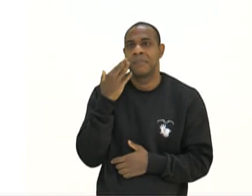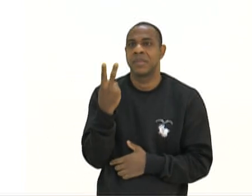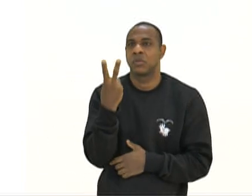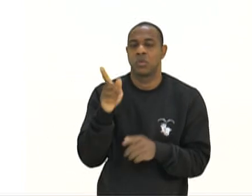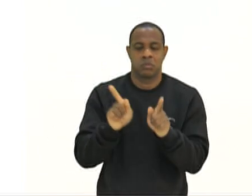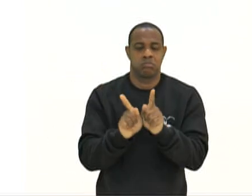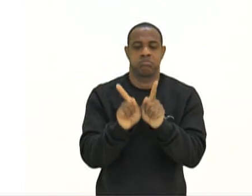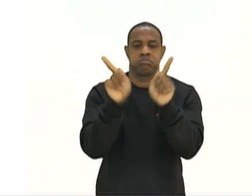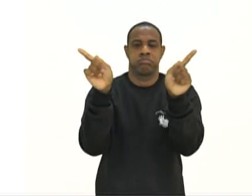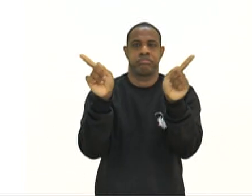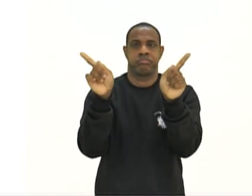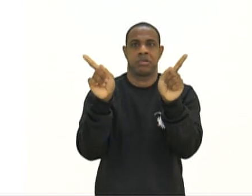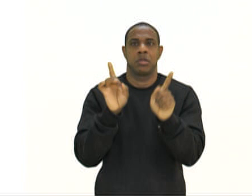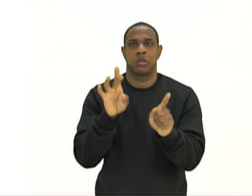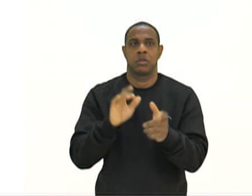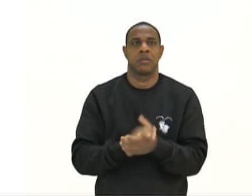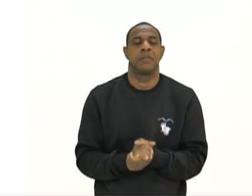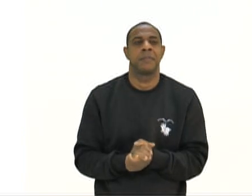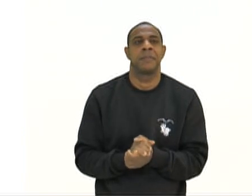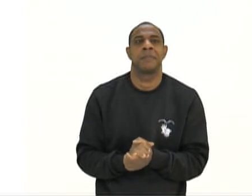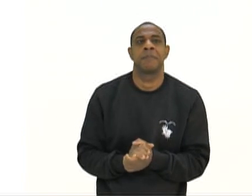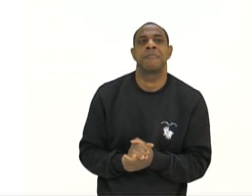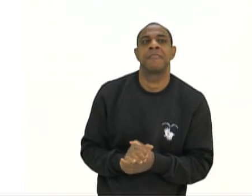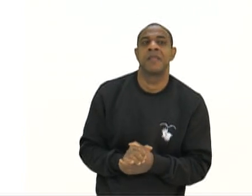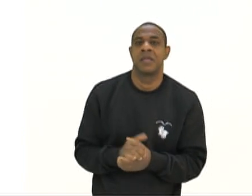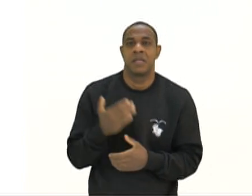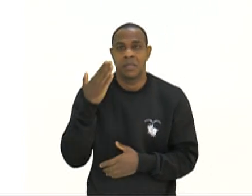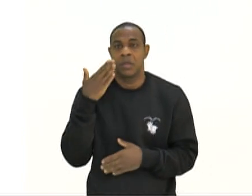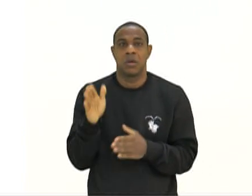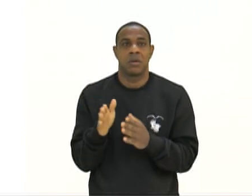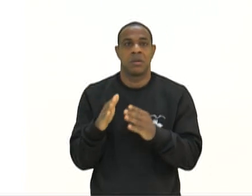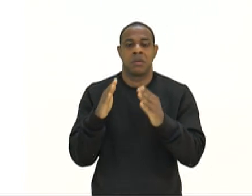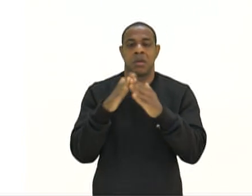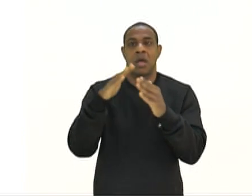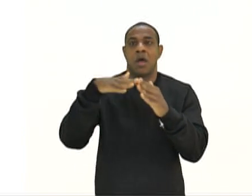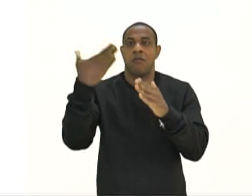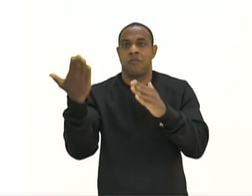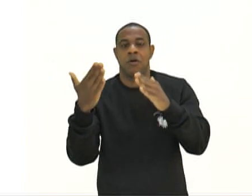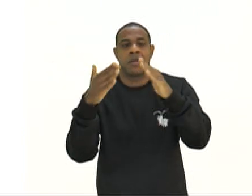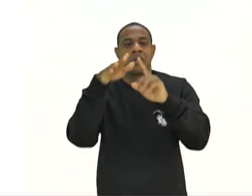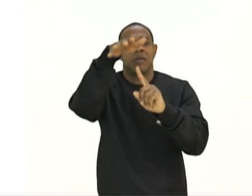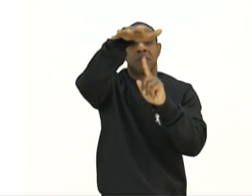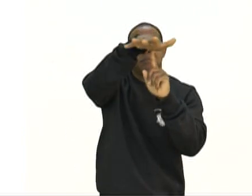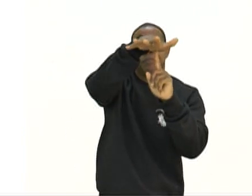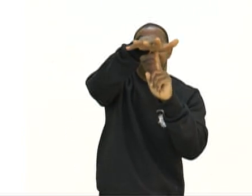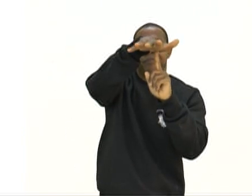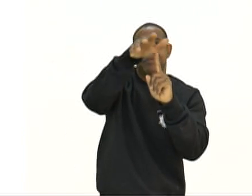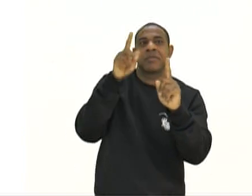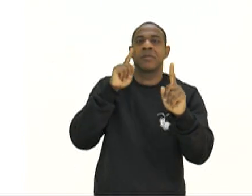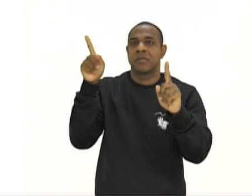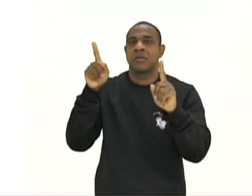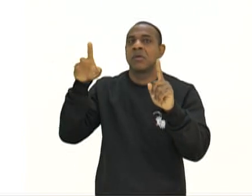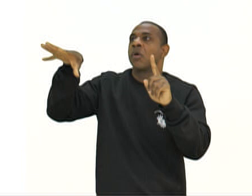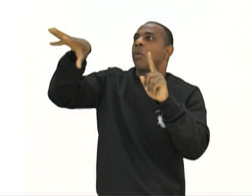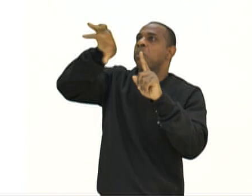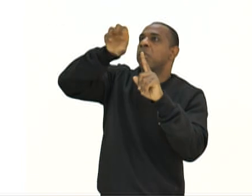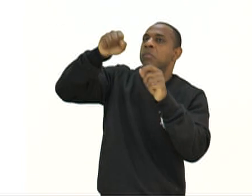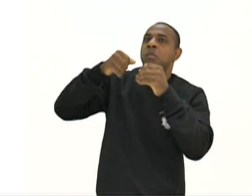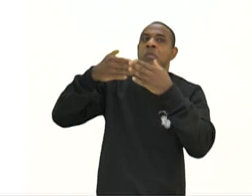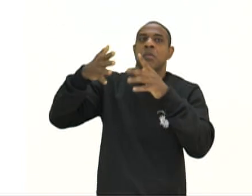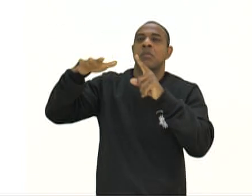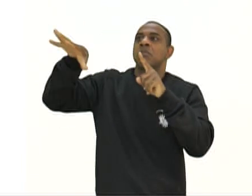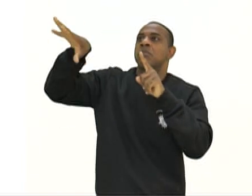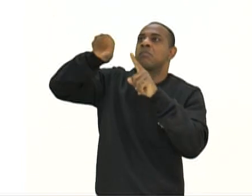O nível de captação de sinal da antena externa consegue captar sinais a longa distância. Quando a